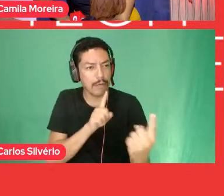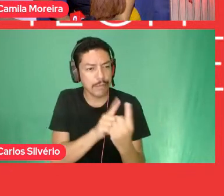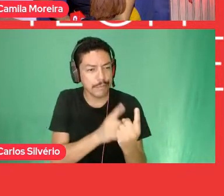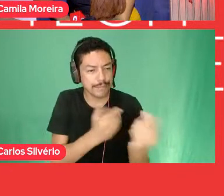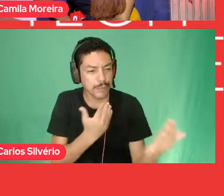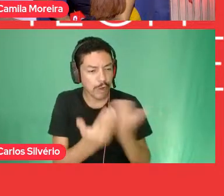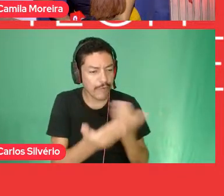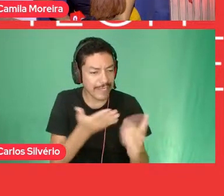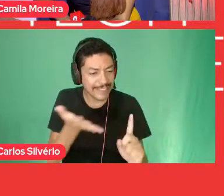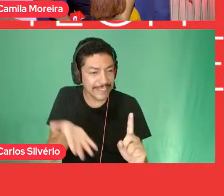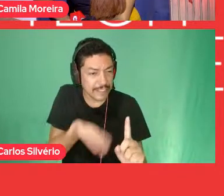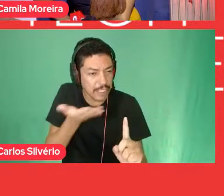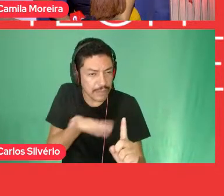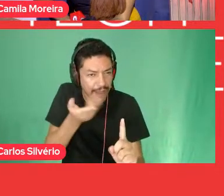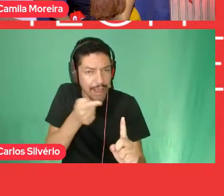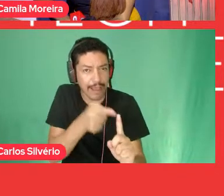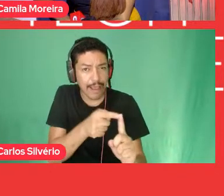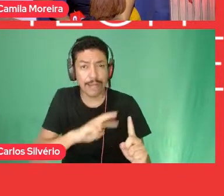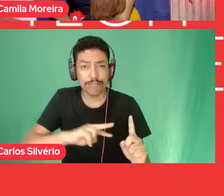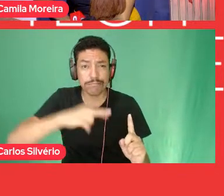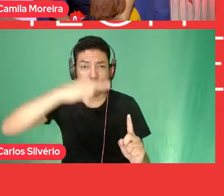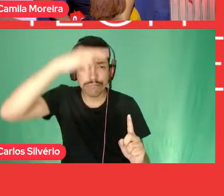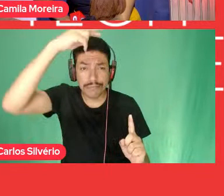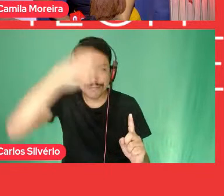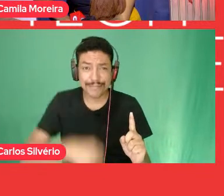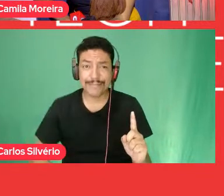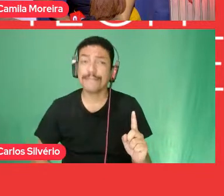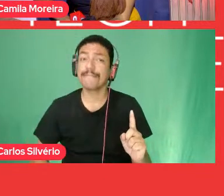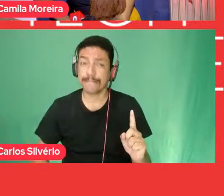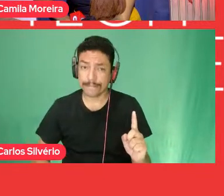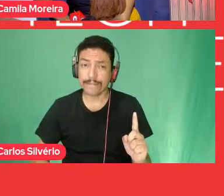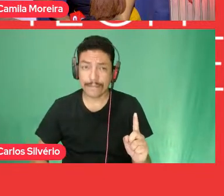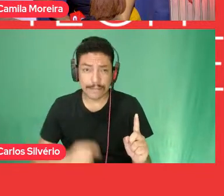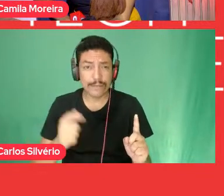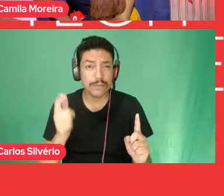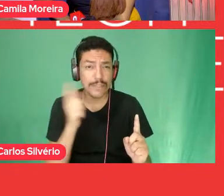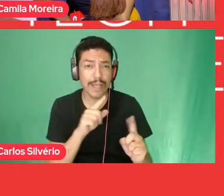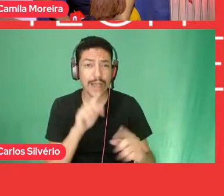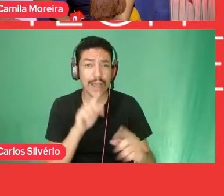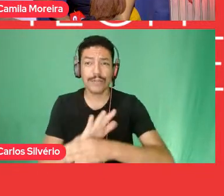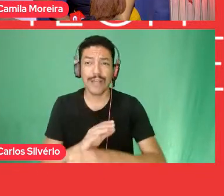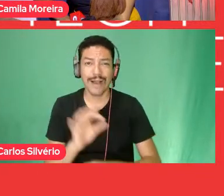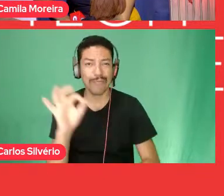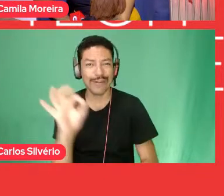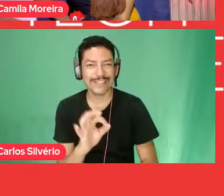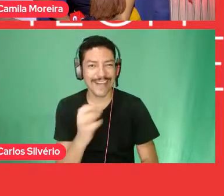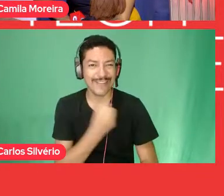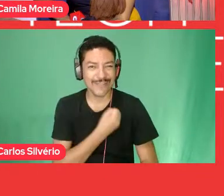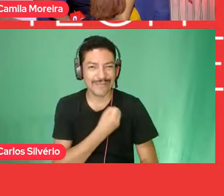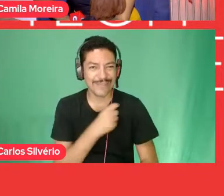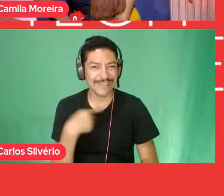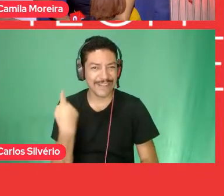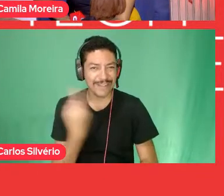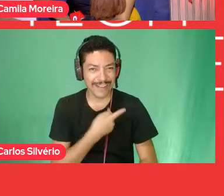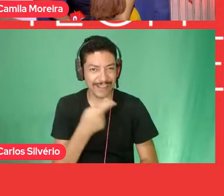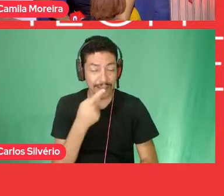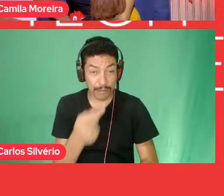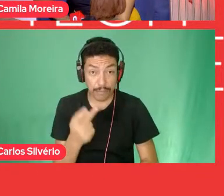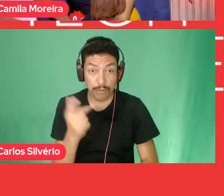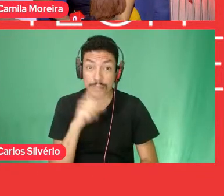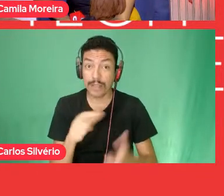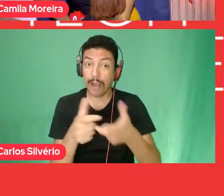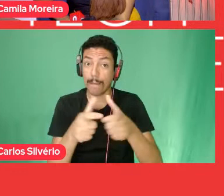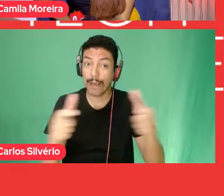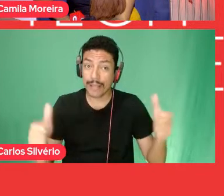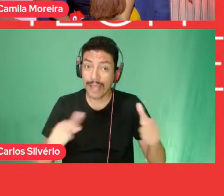né? Isso, sem dúvida nenhuma, ajuda a mudar os números quando a gente fala de não só mulher nas empresas, que é a diversidade, mas, de